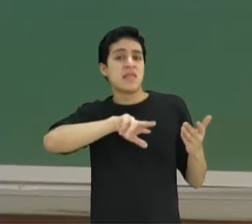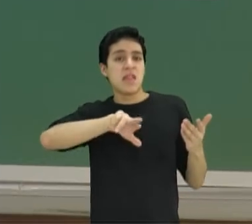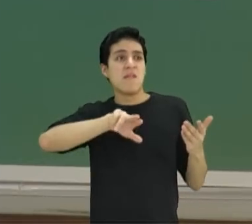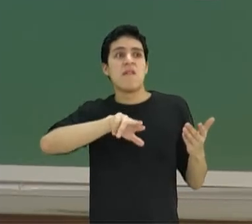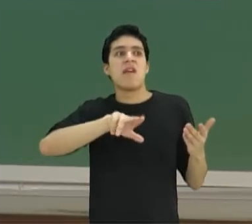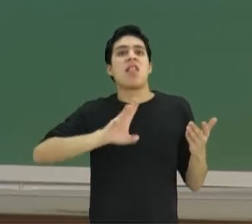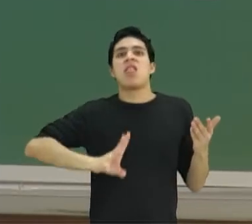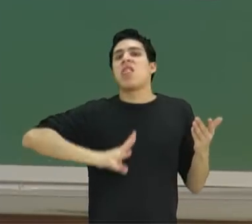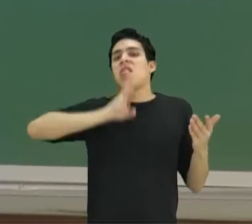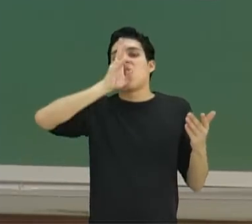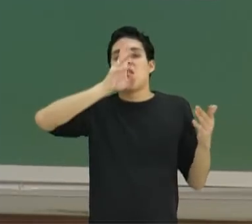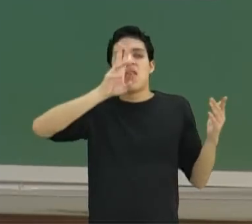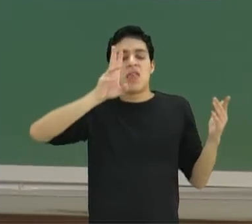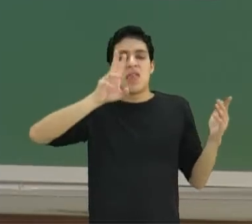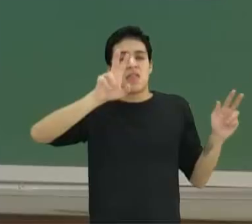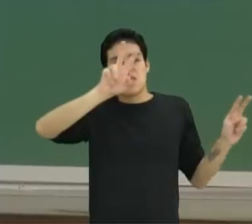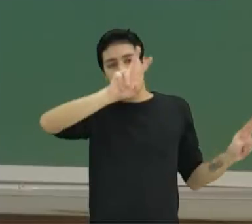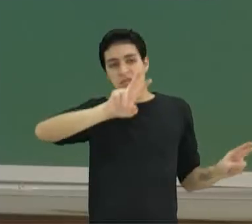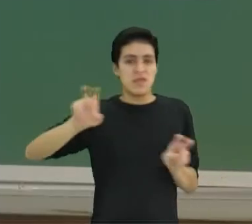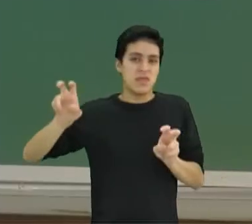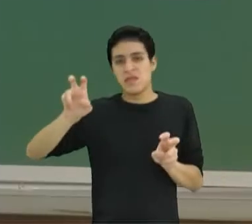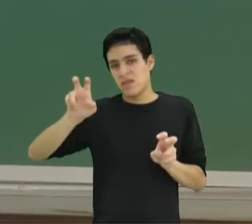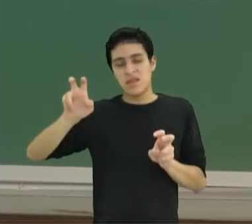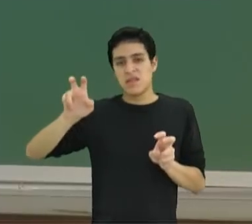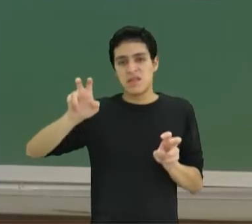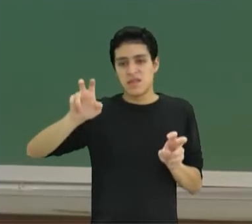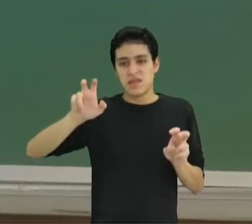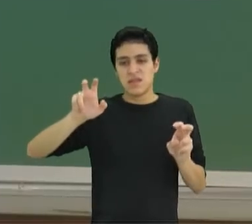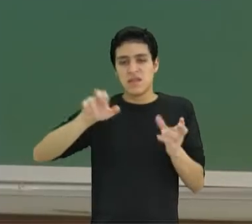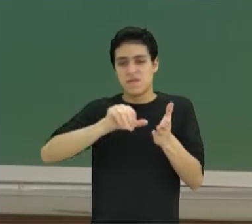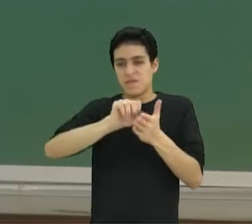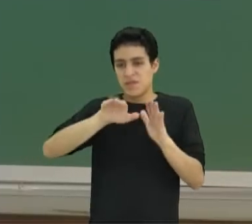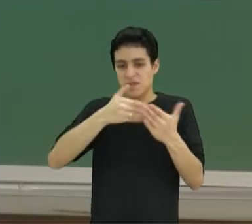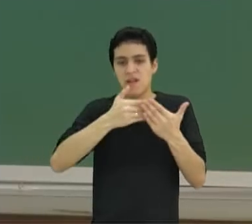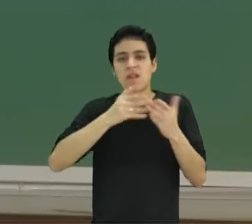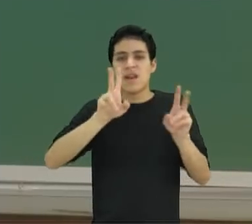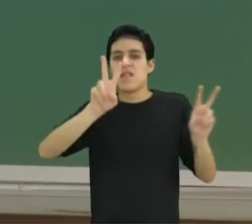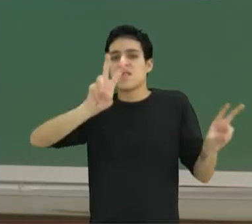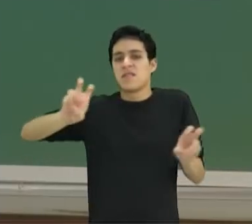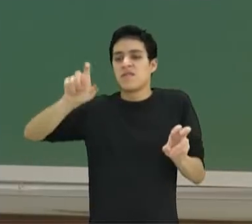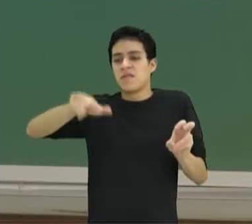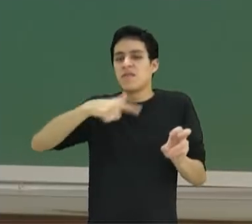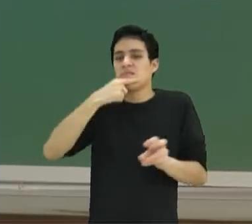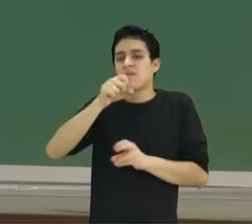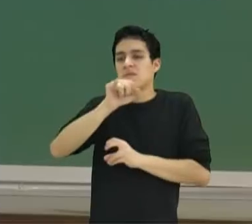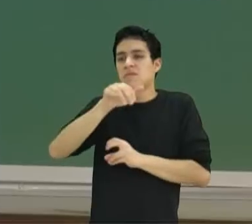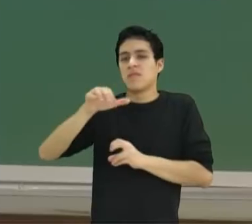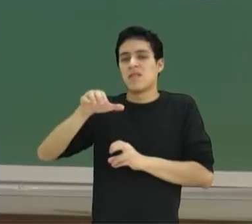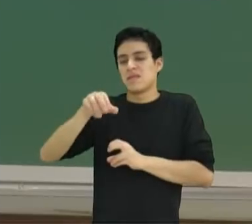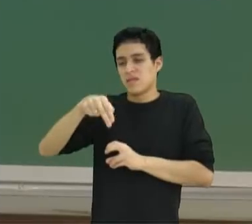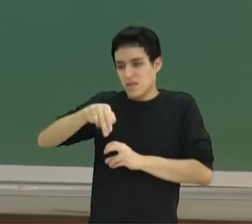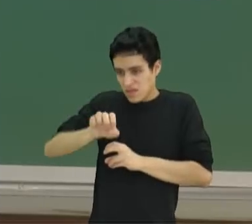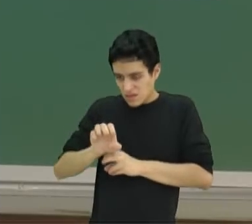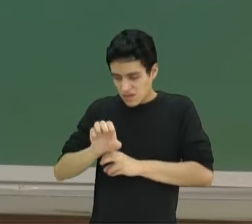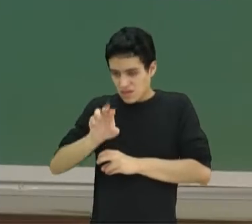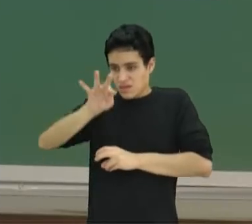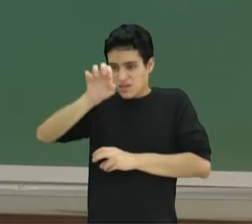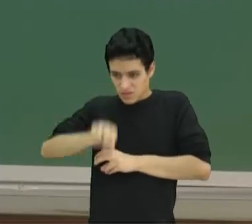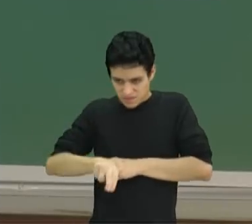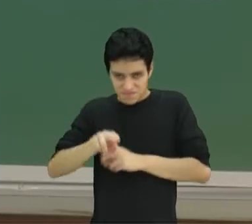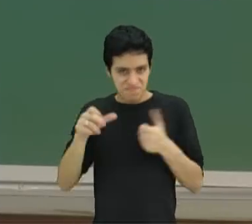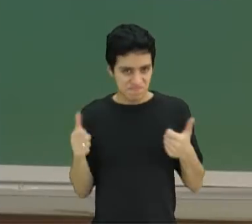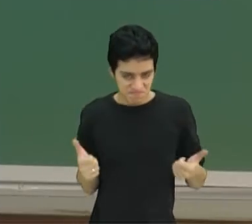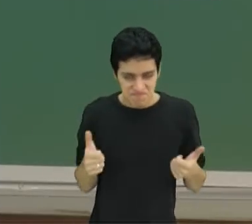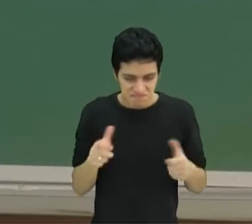Google Scholar é uma referência a Sir Isaac Newton. Então, é uma citação do Isaac Newton, E,